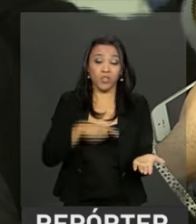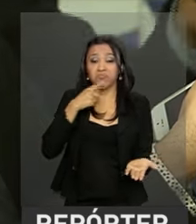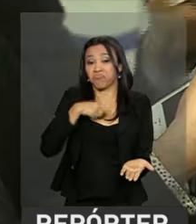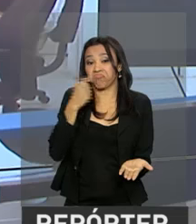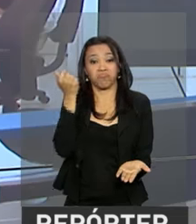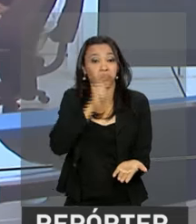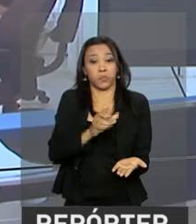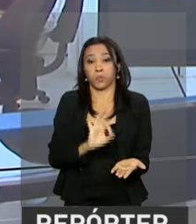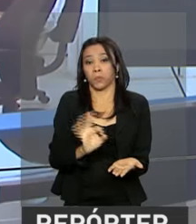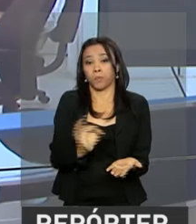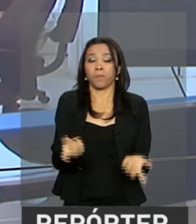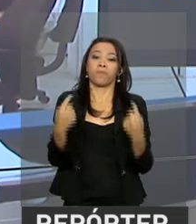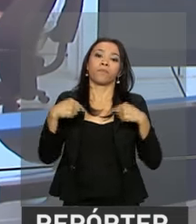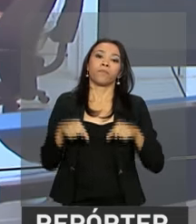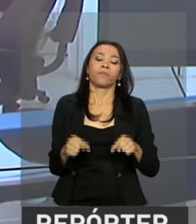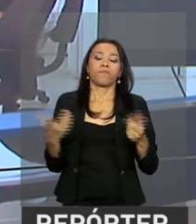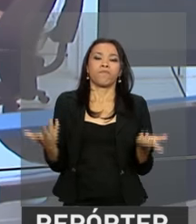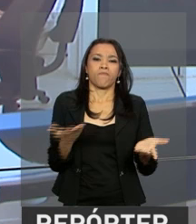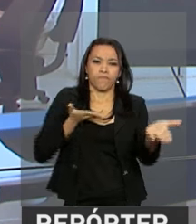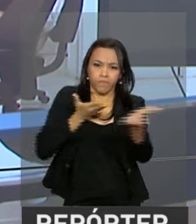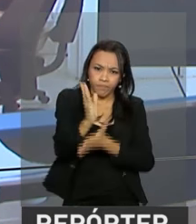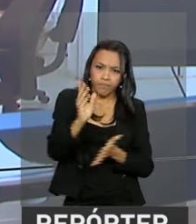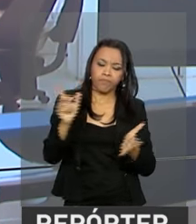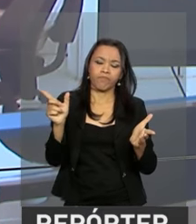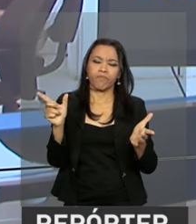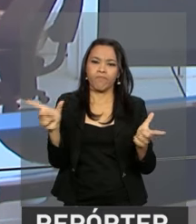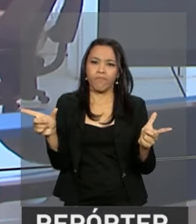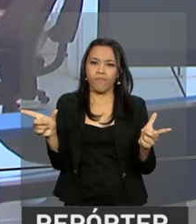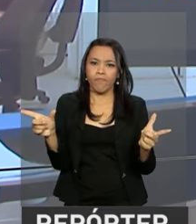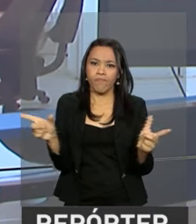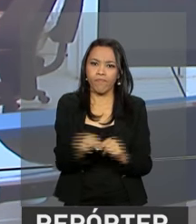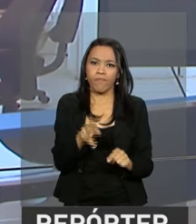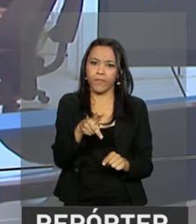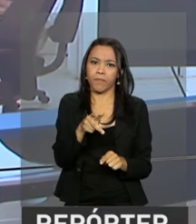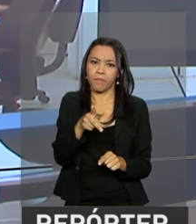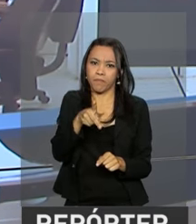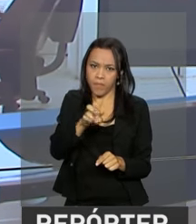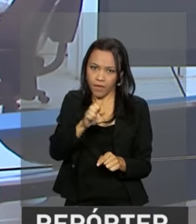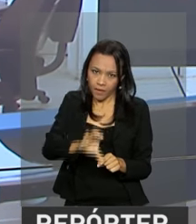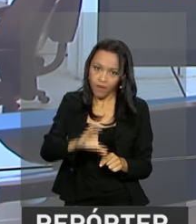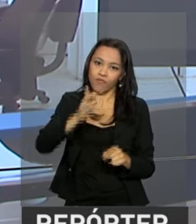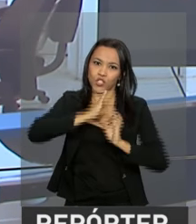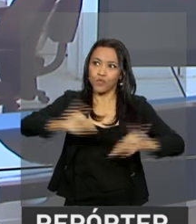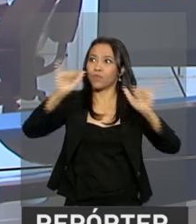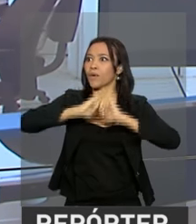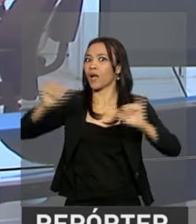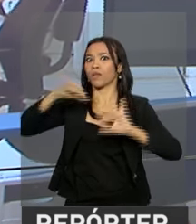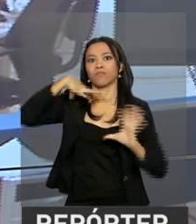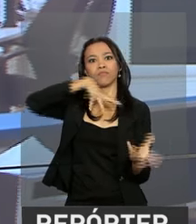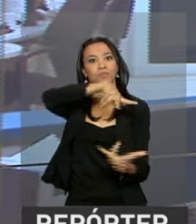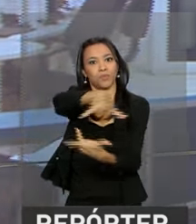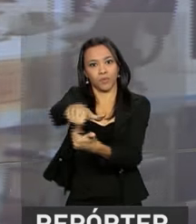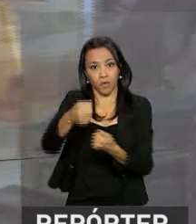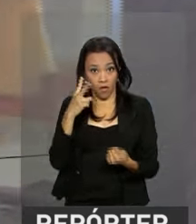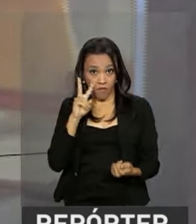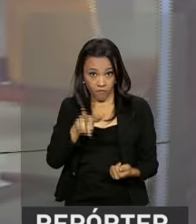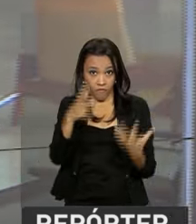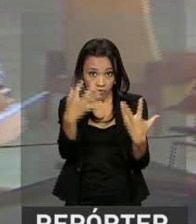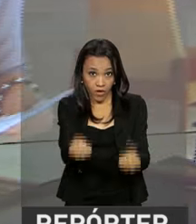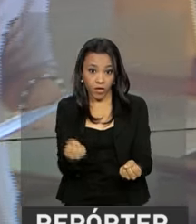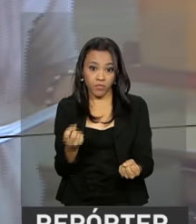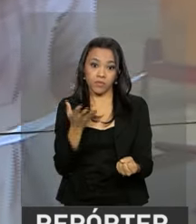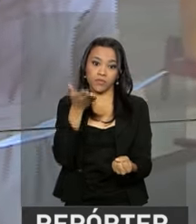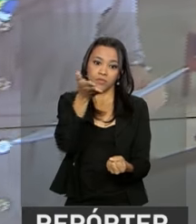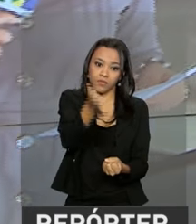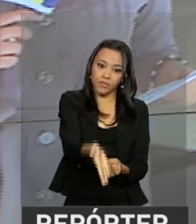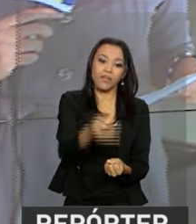adiantar. E a aprovação dessa PEC do teto dos gastos públicos foi destaque na imprensa internacional. Vamos voltar a conversar